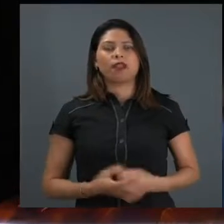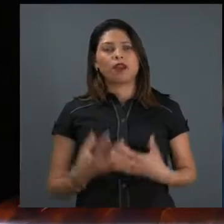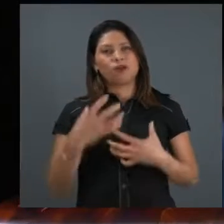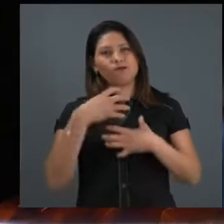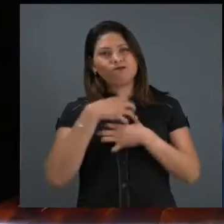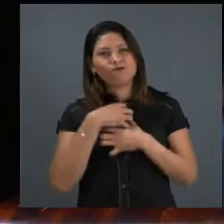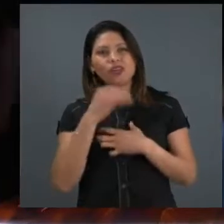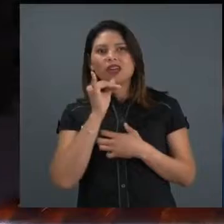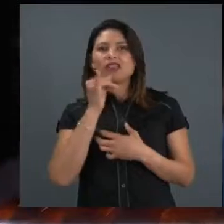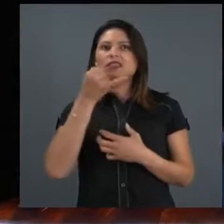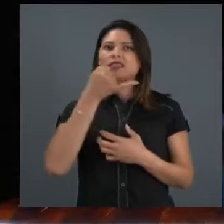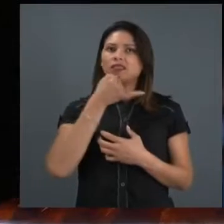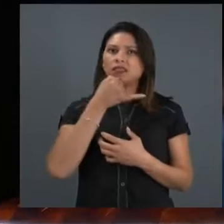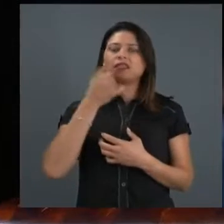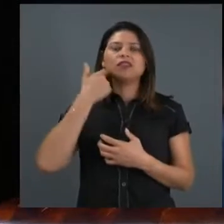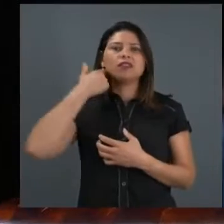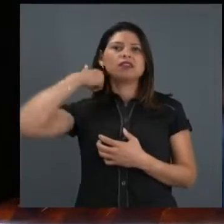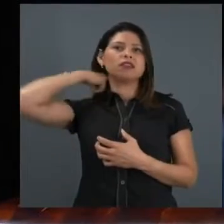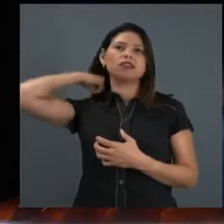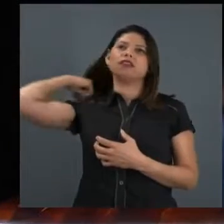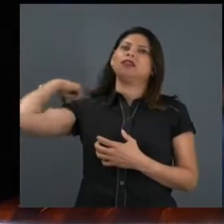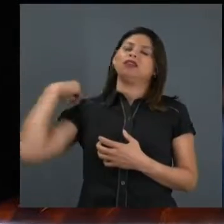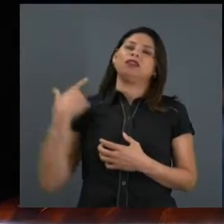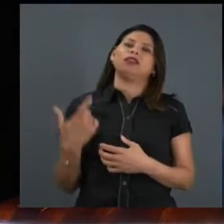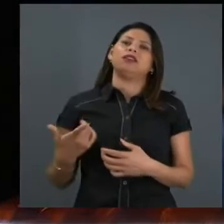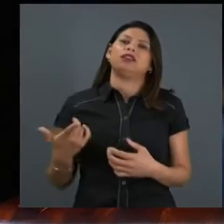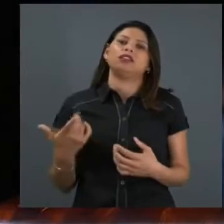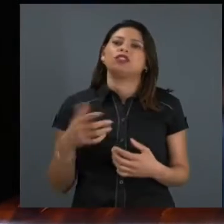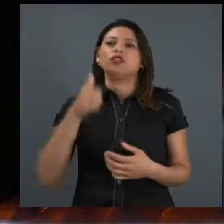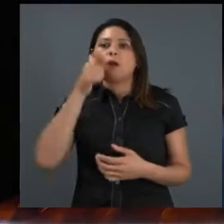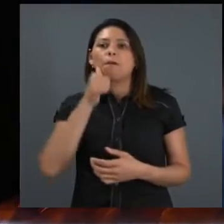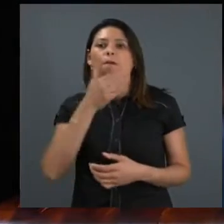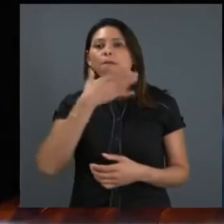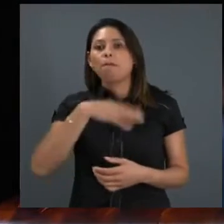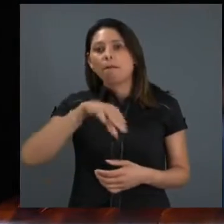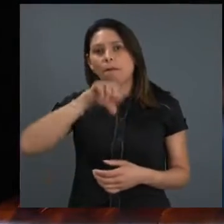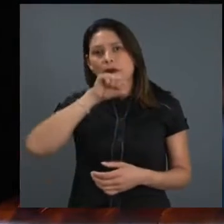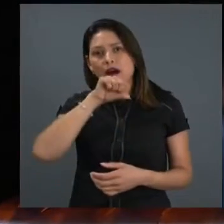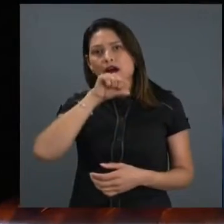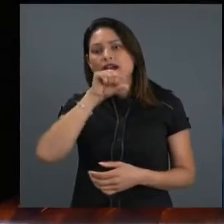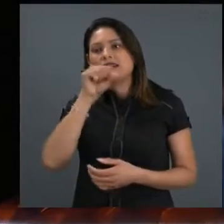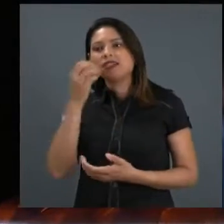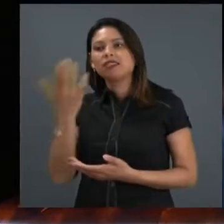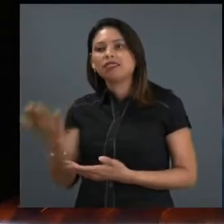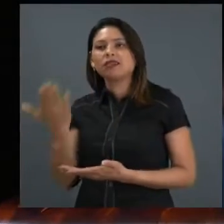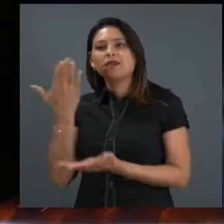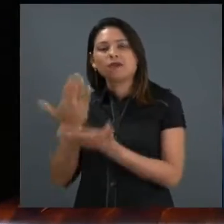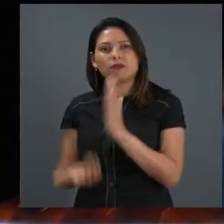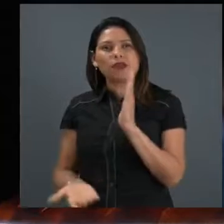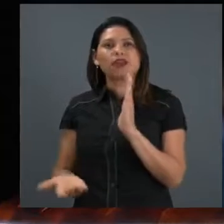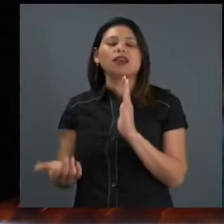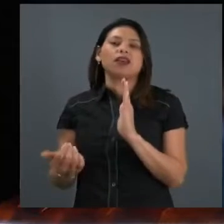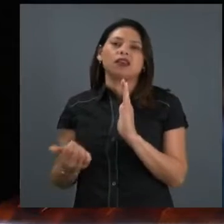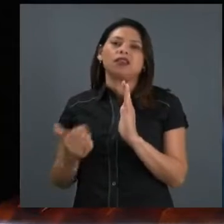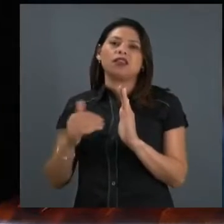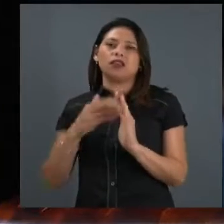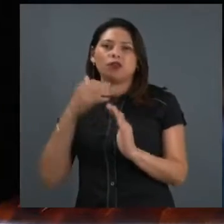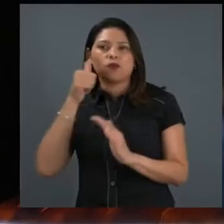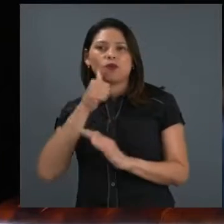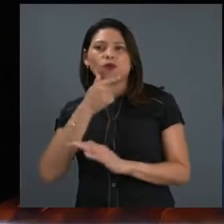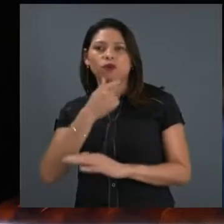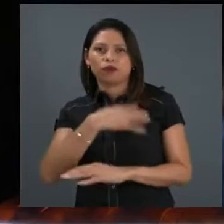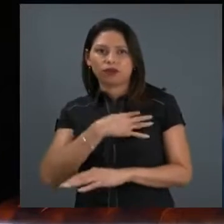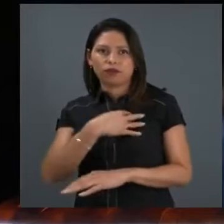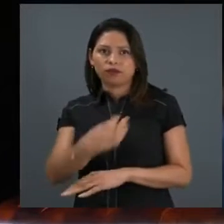tristeza, de pais que estão perdendo os filhos, de filhos que estão perdendo os pais e os avós.